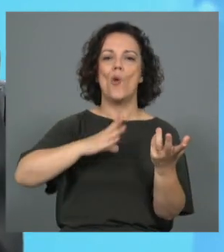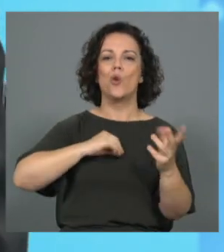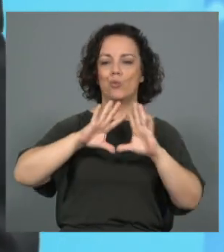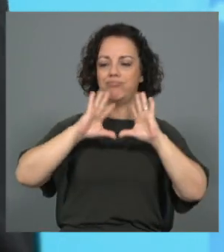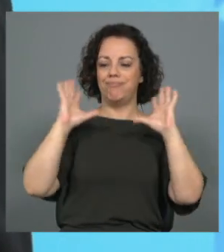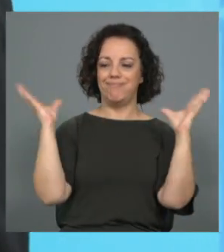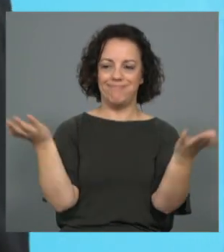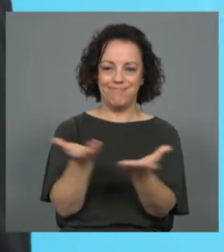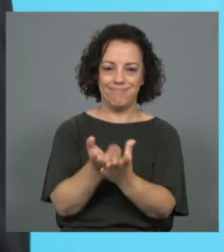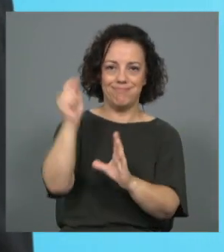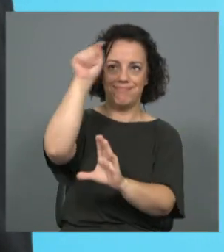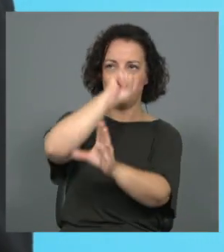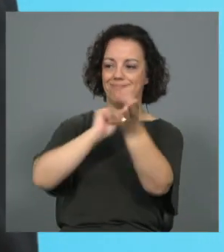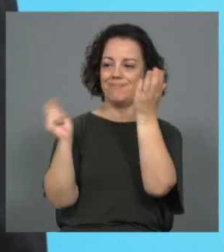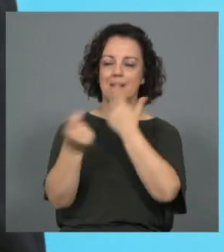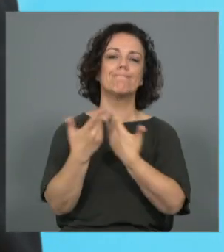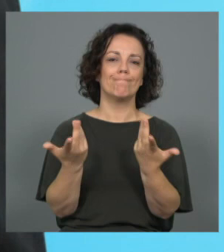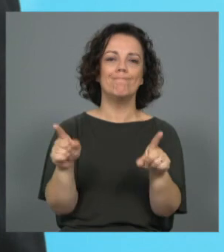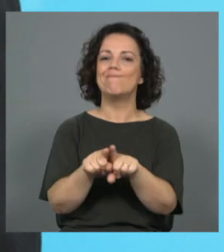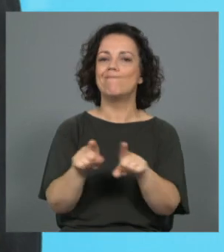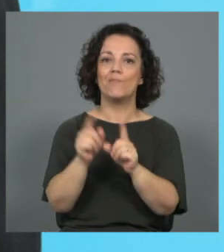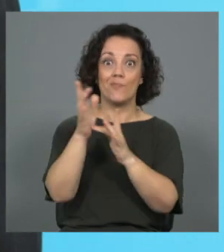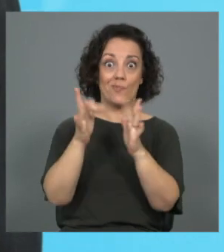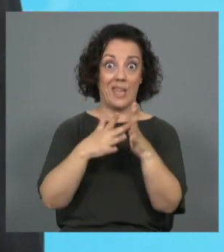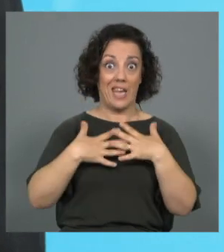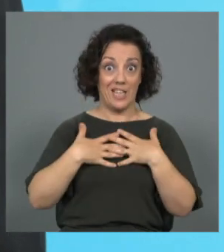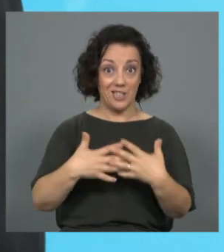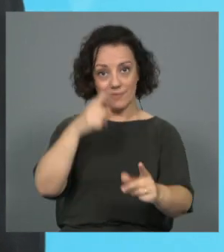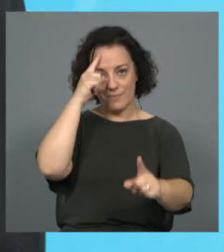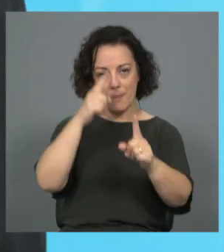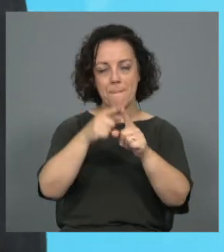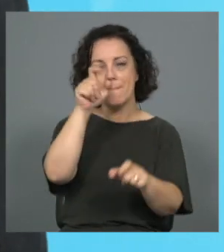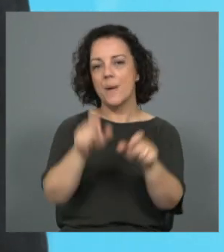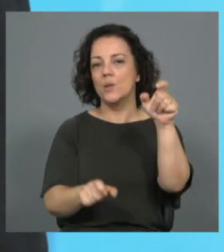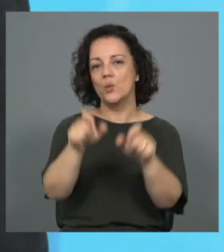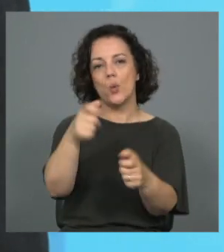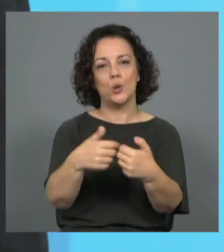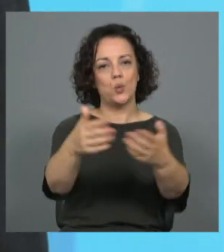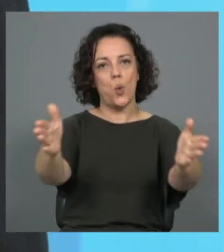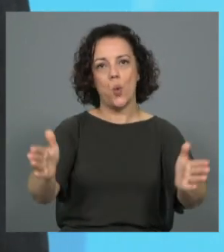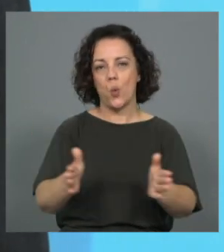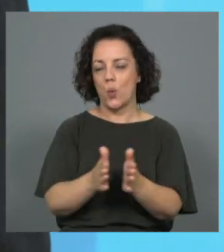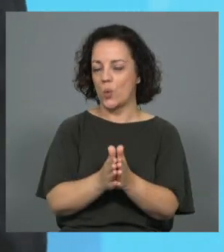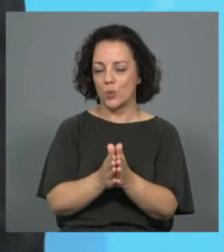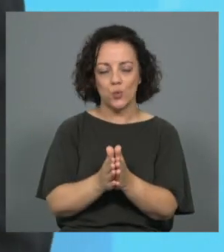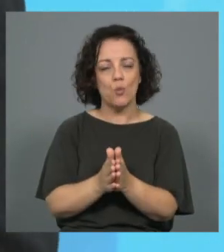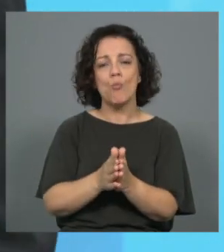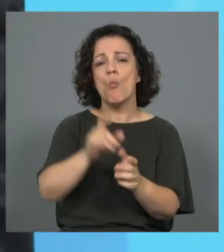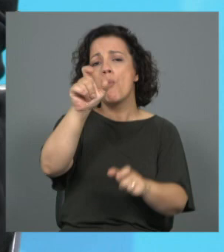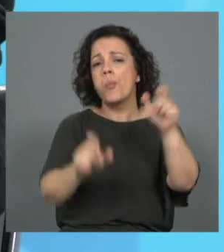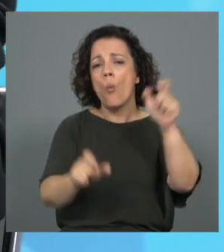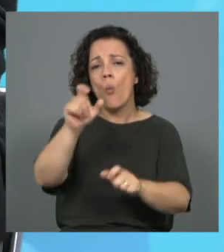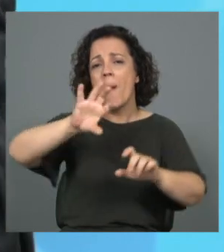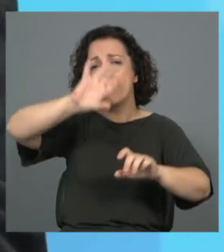seja, que o cristianismo é realmente para toda a gente, vinda de todos os povos. Todos eles